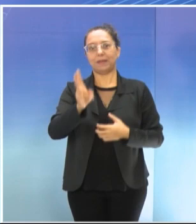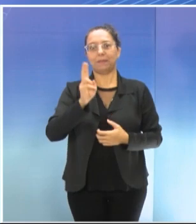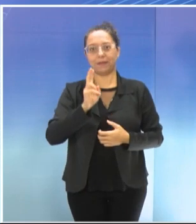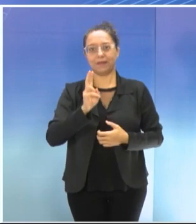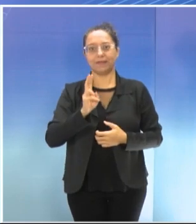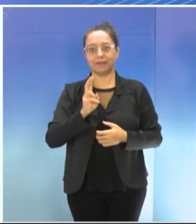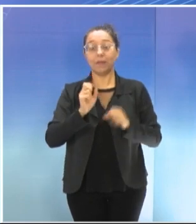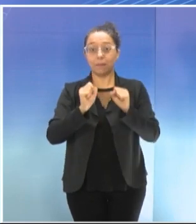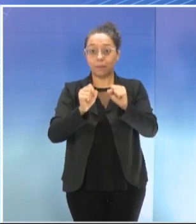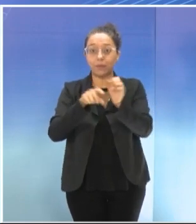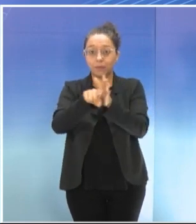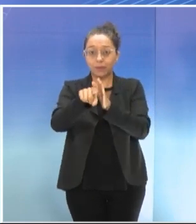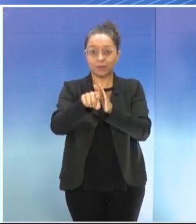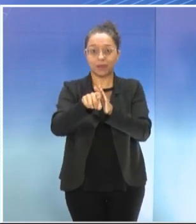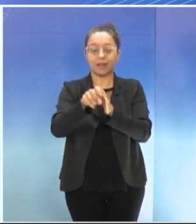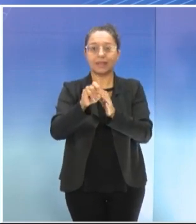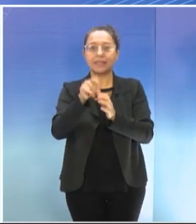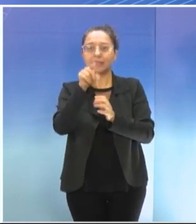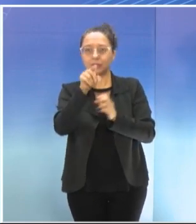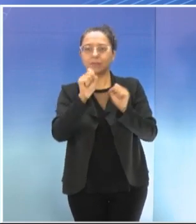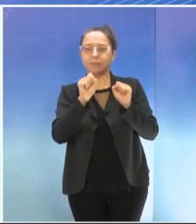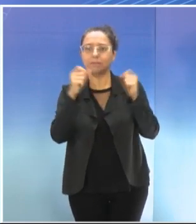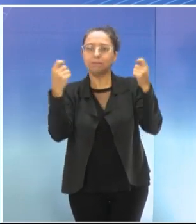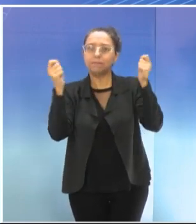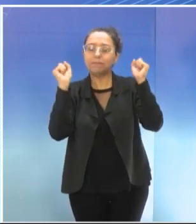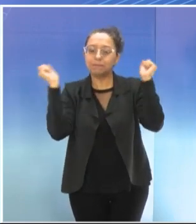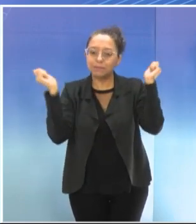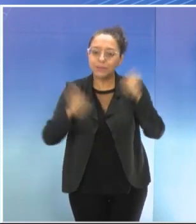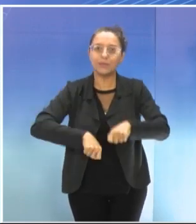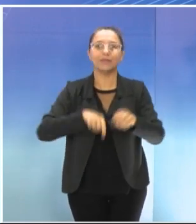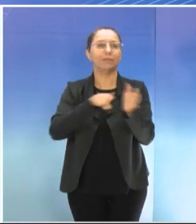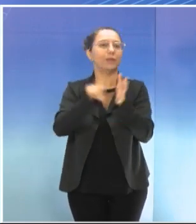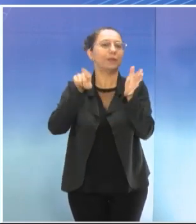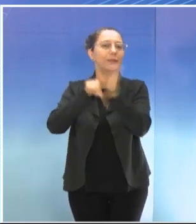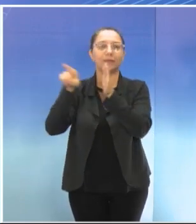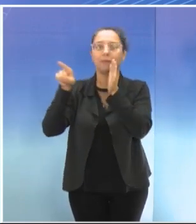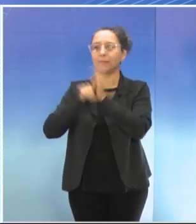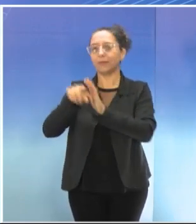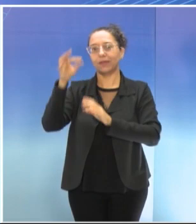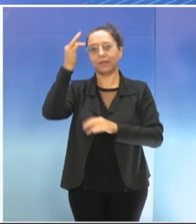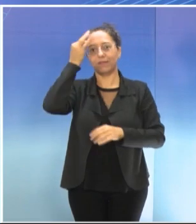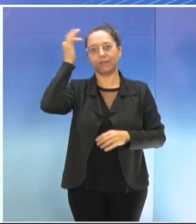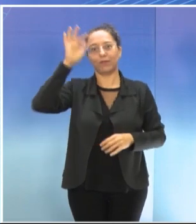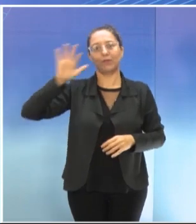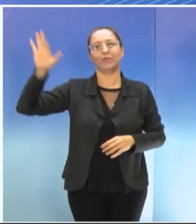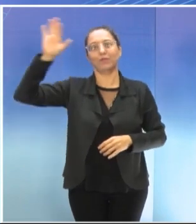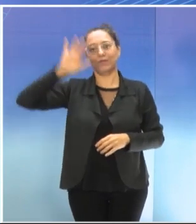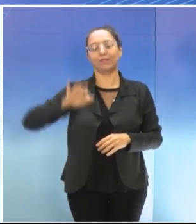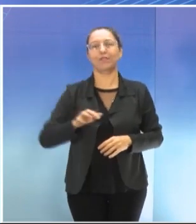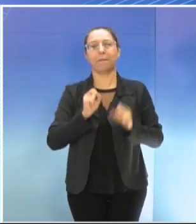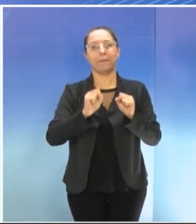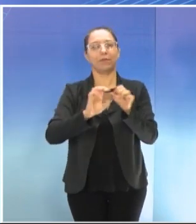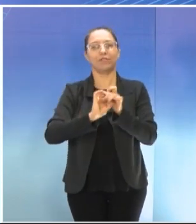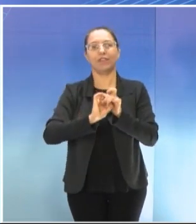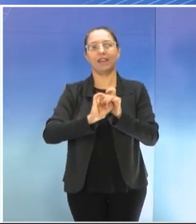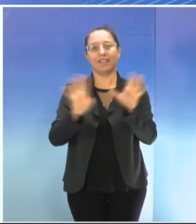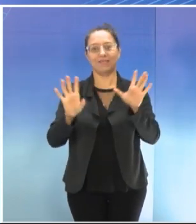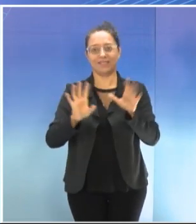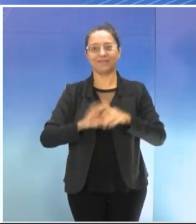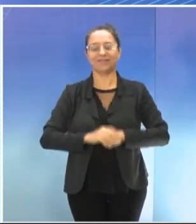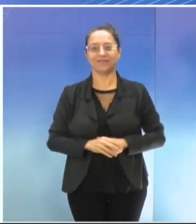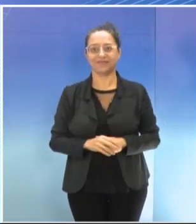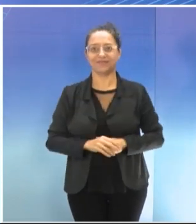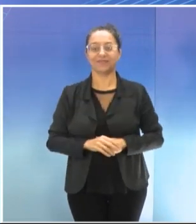Absoluta. Sempre você pode questionar. Se existe uma matéria que você pode questionar, é a filosofia. Beleza? Vamos